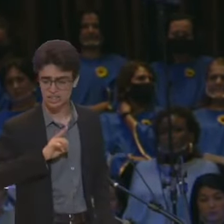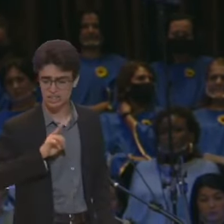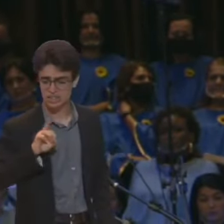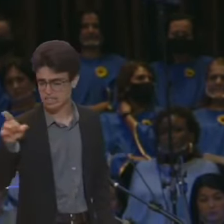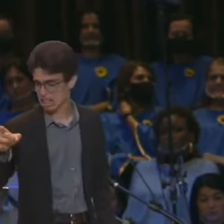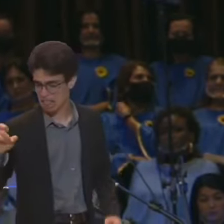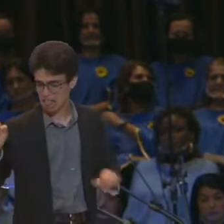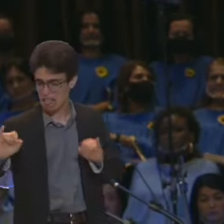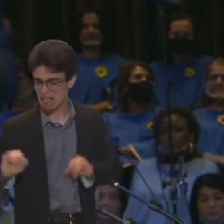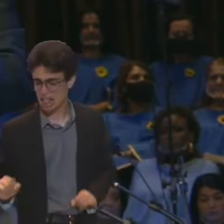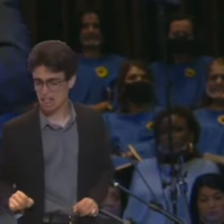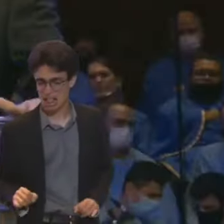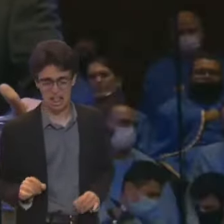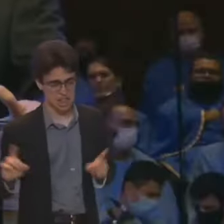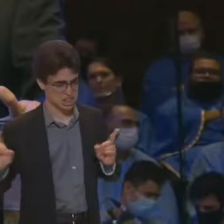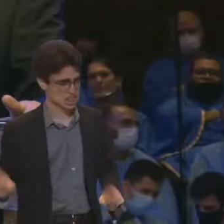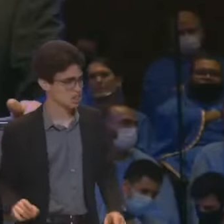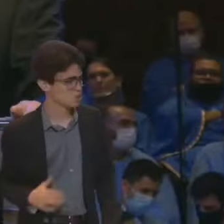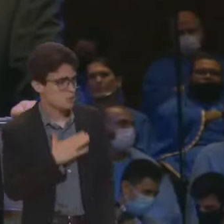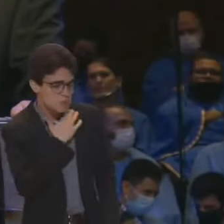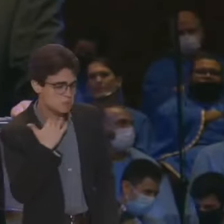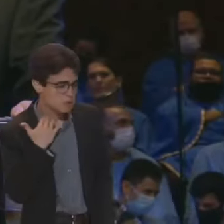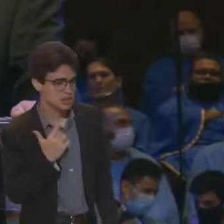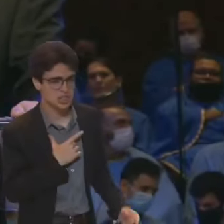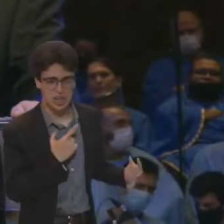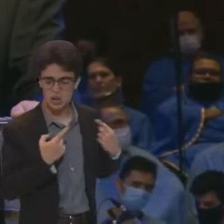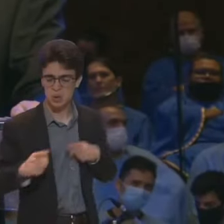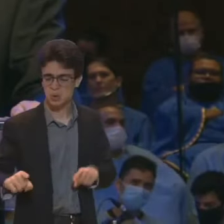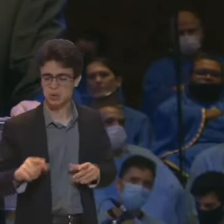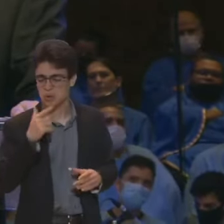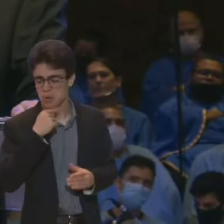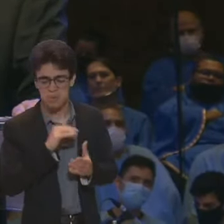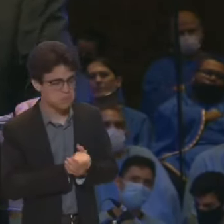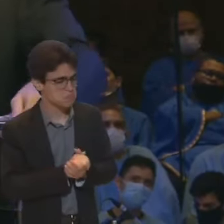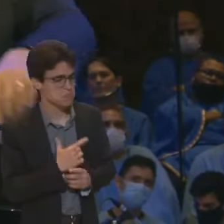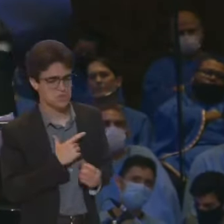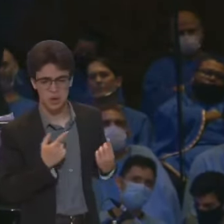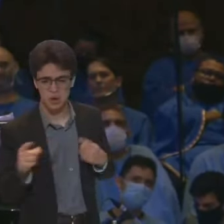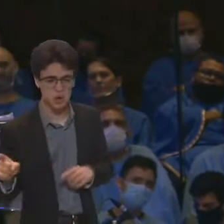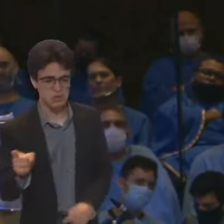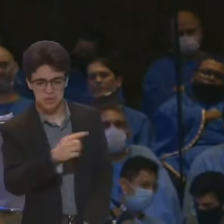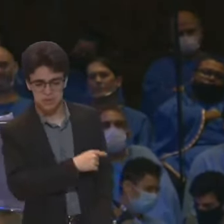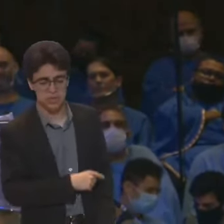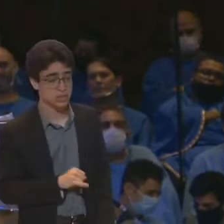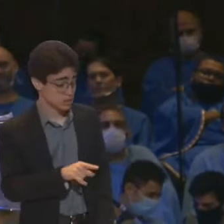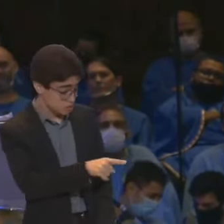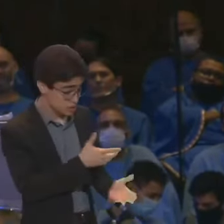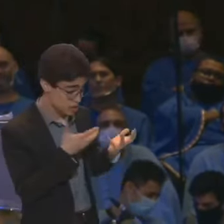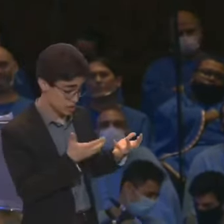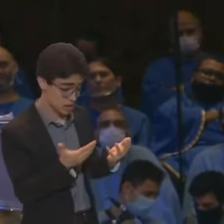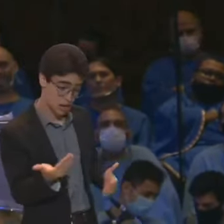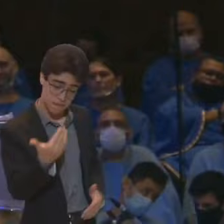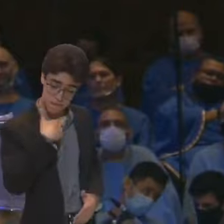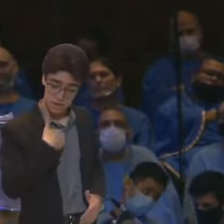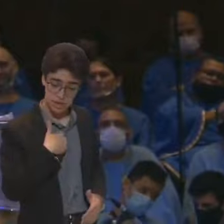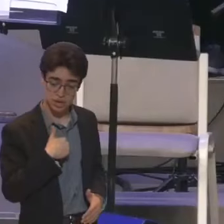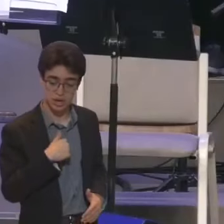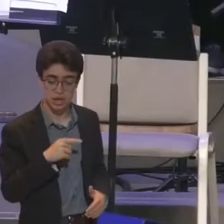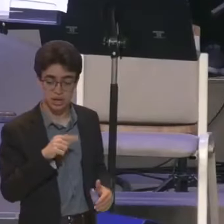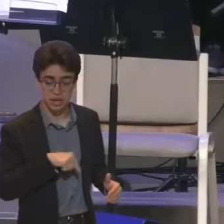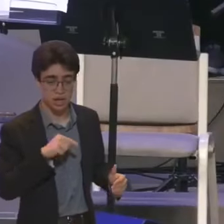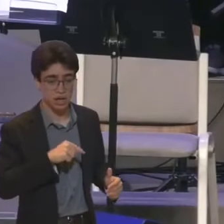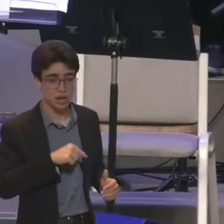morte massacrou sua vida, matou seus maridos, explodiu suas casas. Se vocês quiserem vir para cá, para